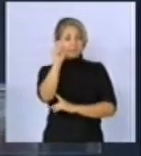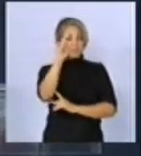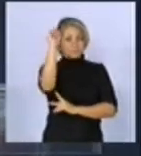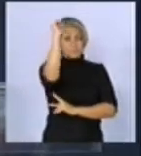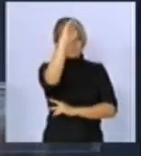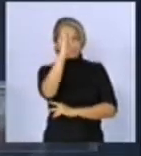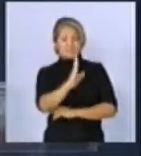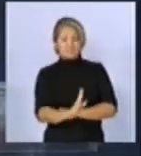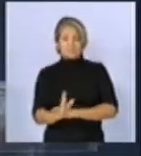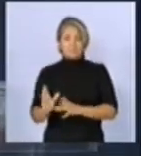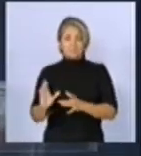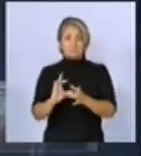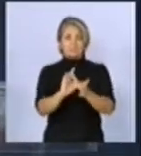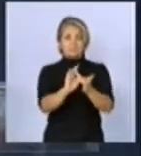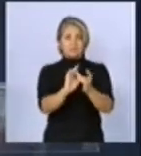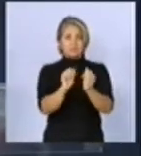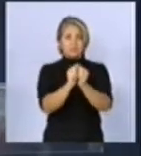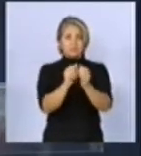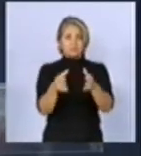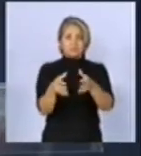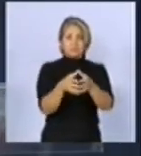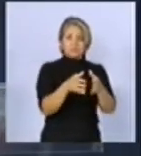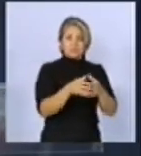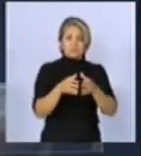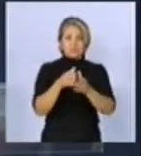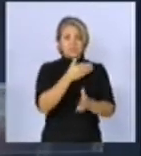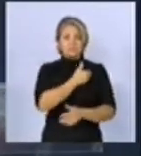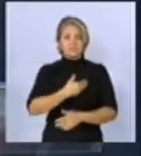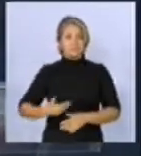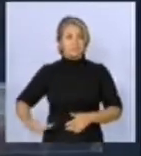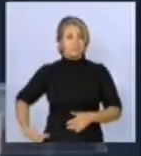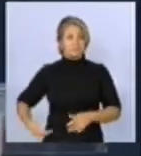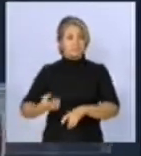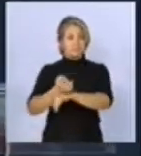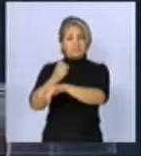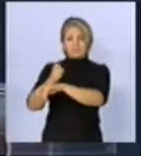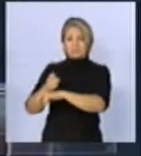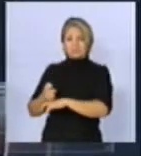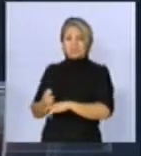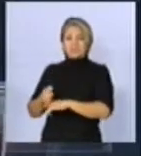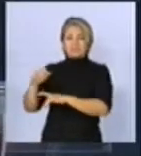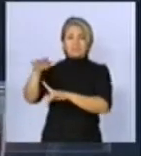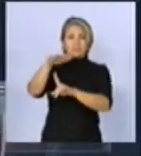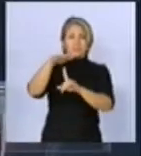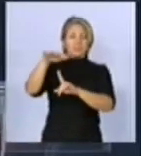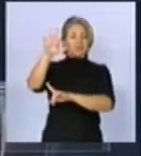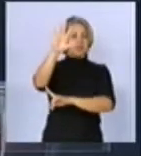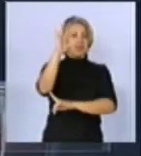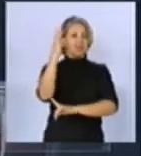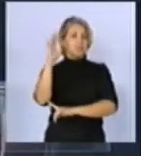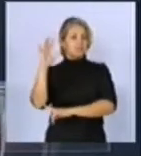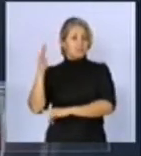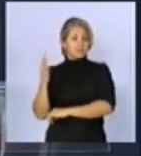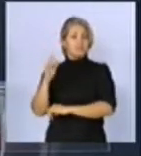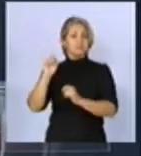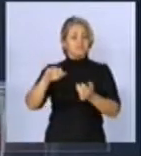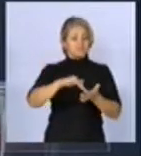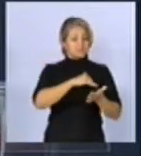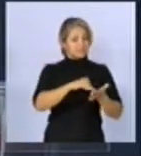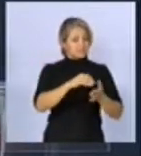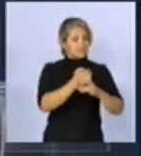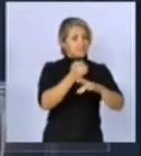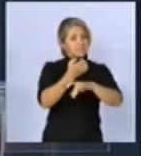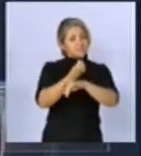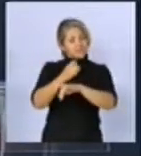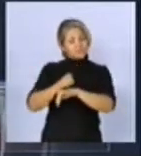Que congrega as entidades Estaduais de Meio Ambiente seja um as secretarias Estaduais de Meio Ambiente